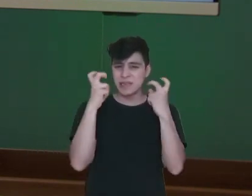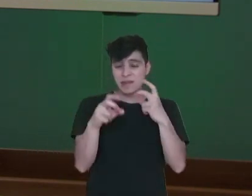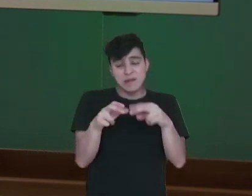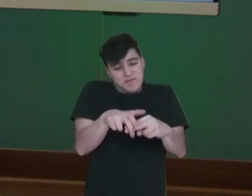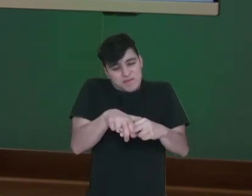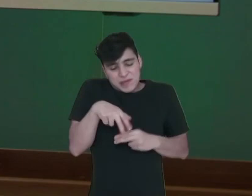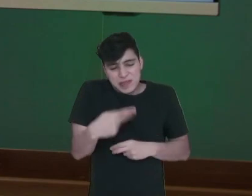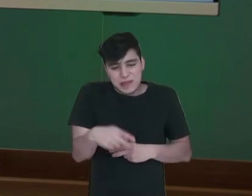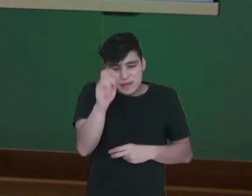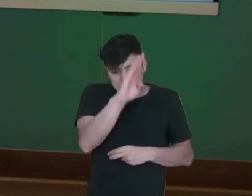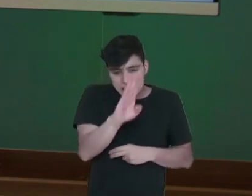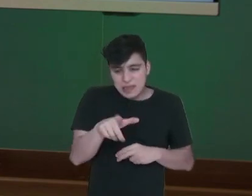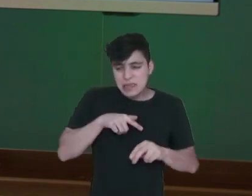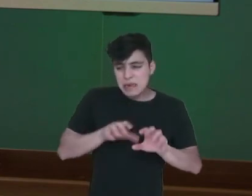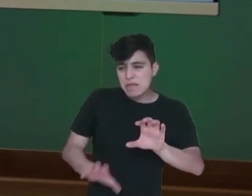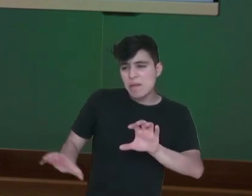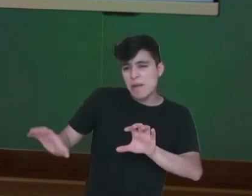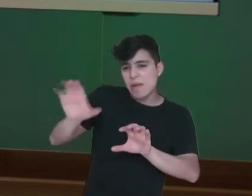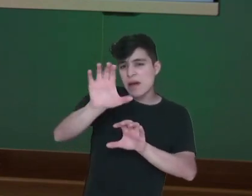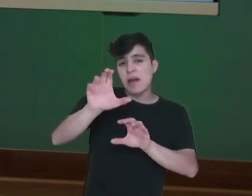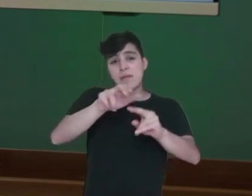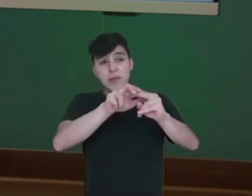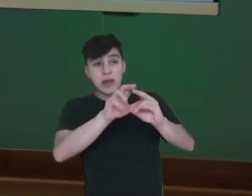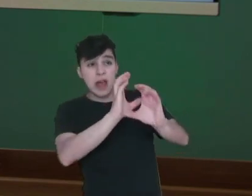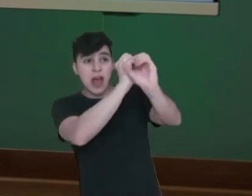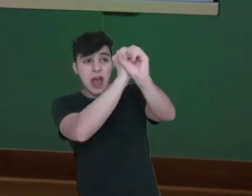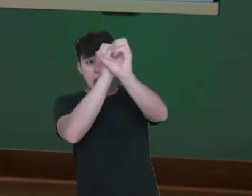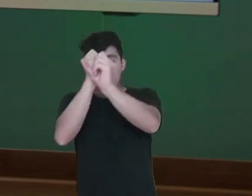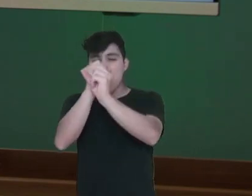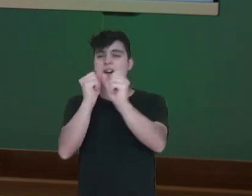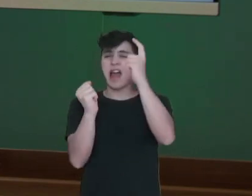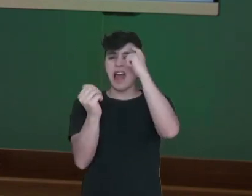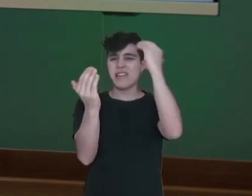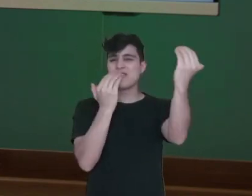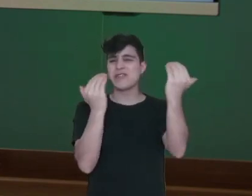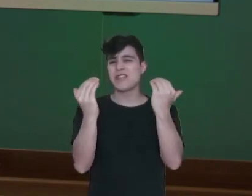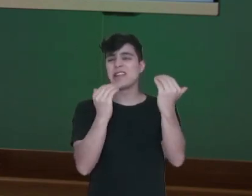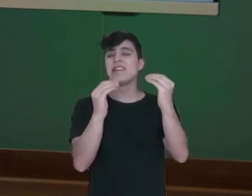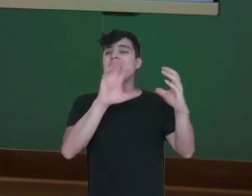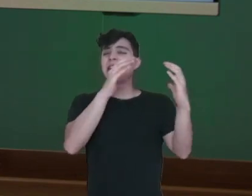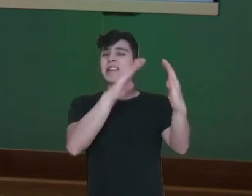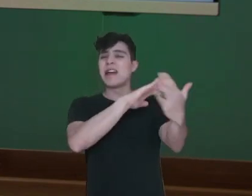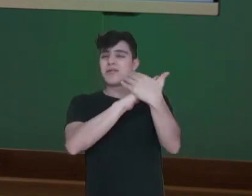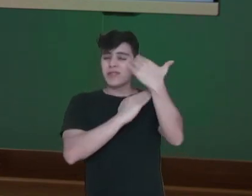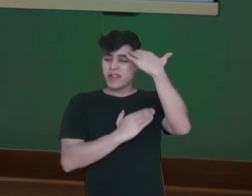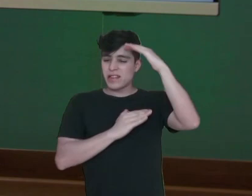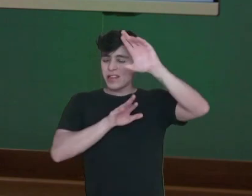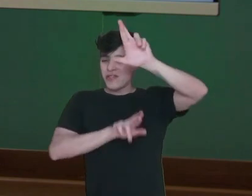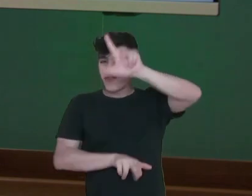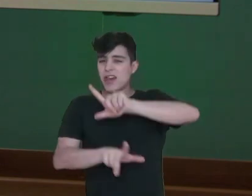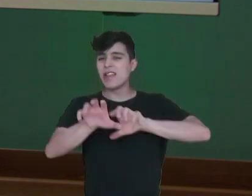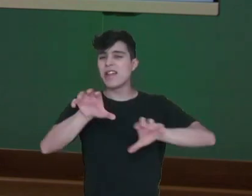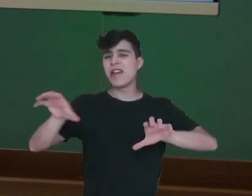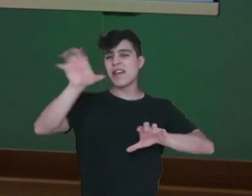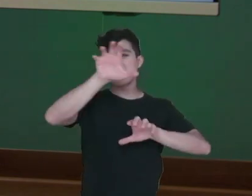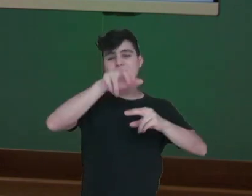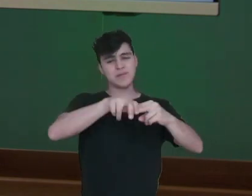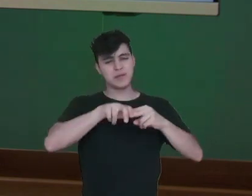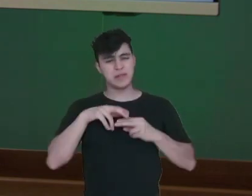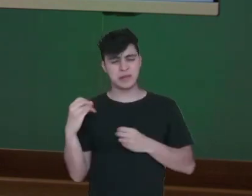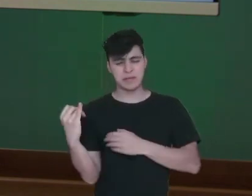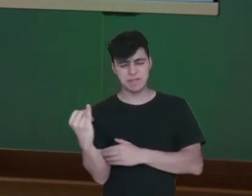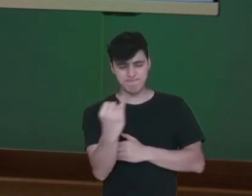partes do Brasil, considerando o clima como o principal elemento ali para esse estudo. Então é bem importante